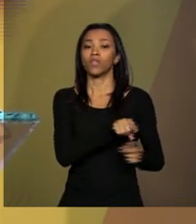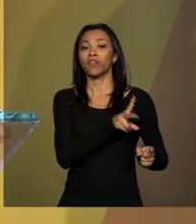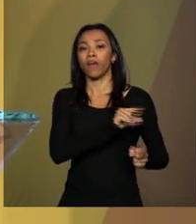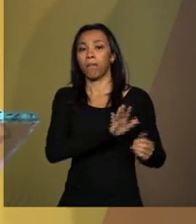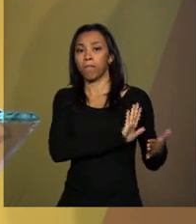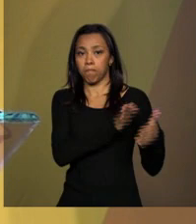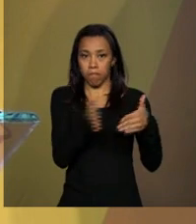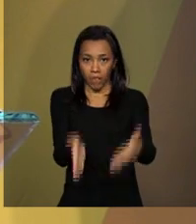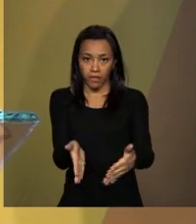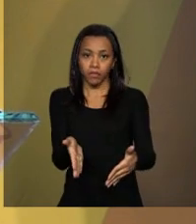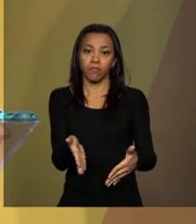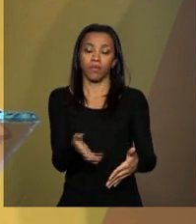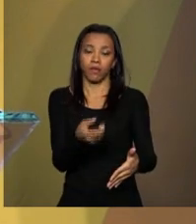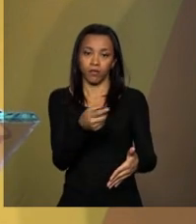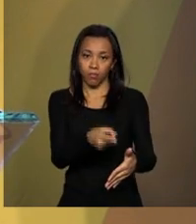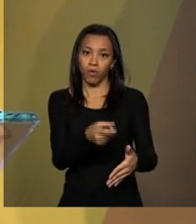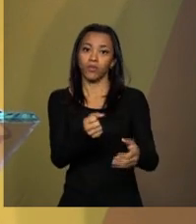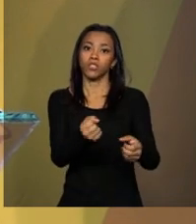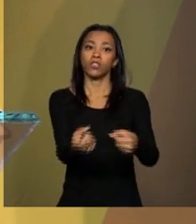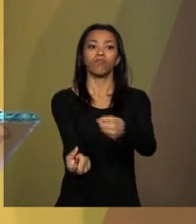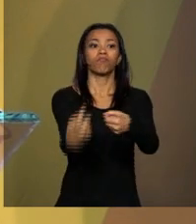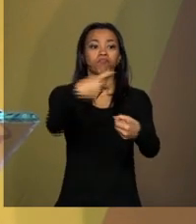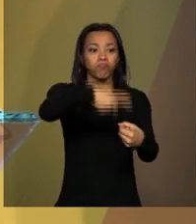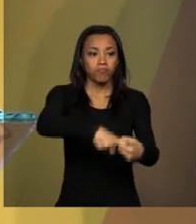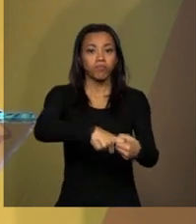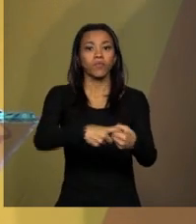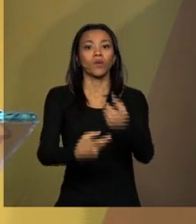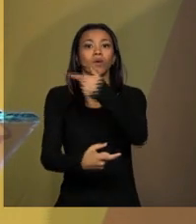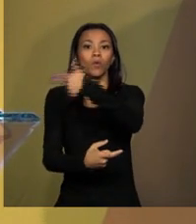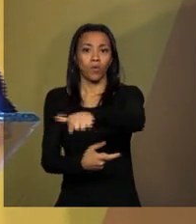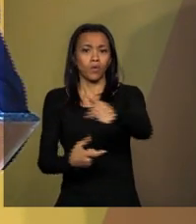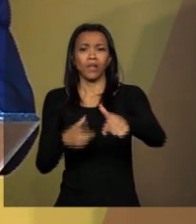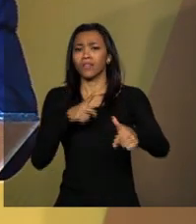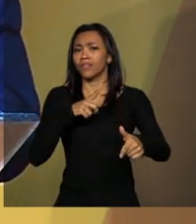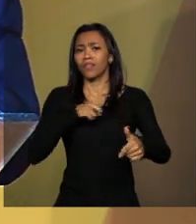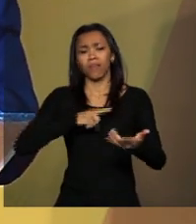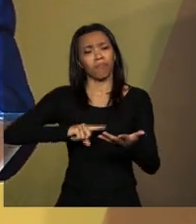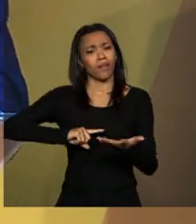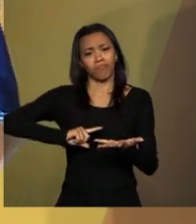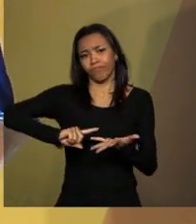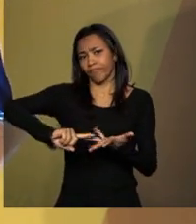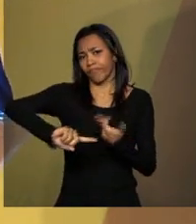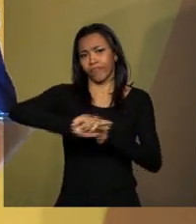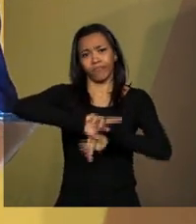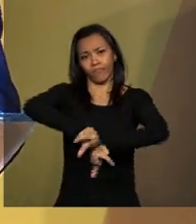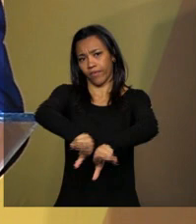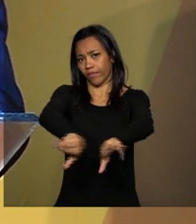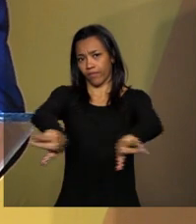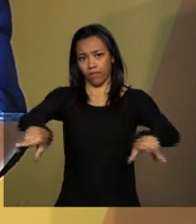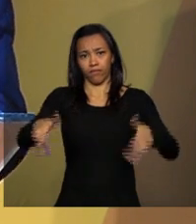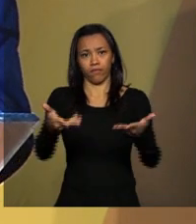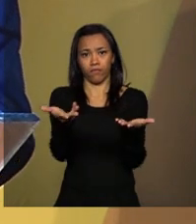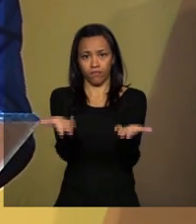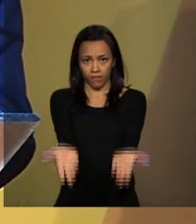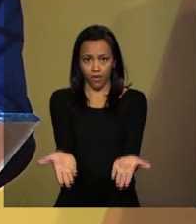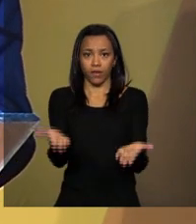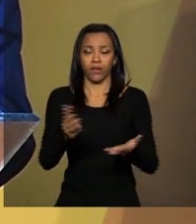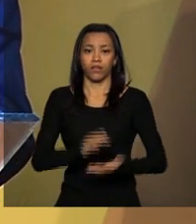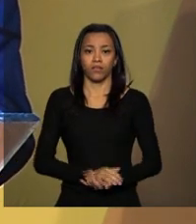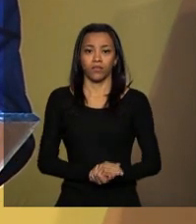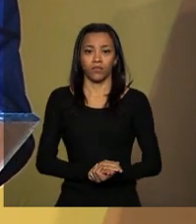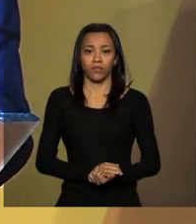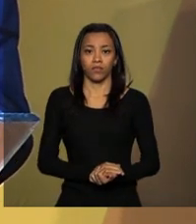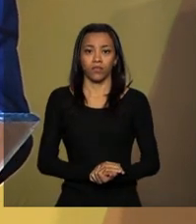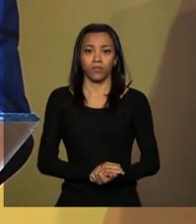se associar a investidores acionários aqui há espaço para emissão de